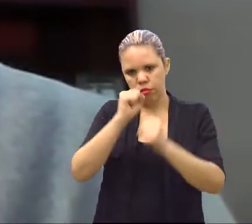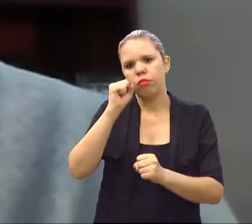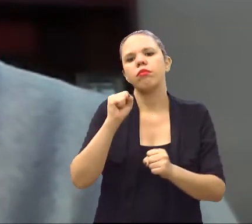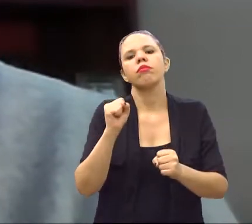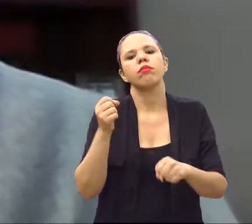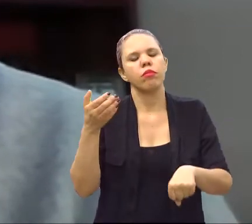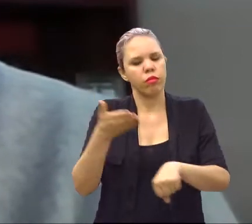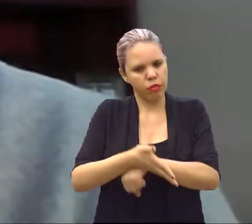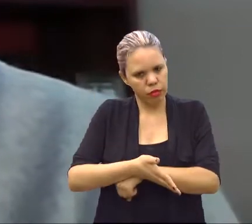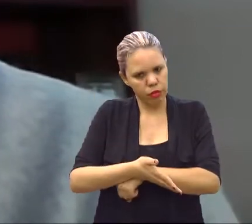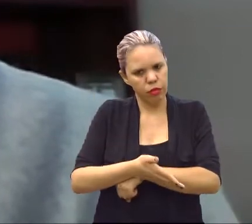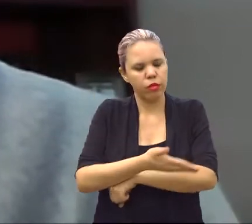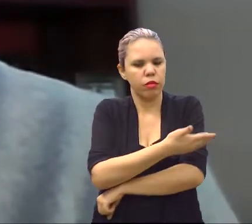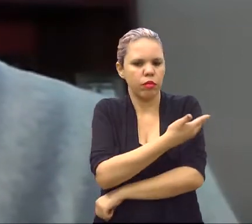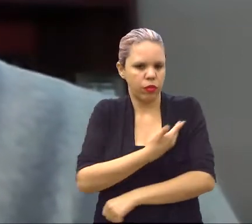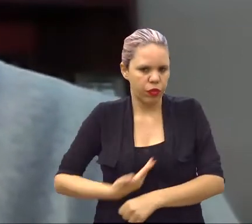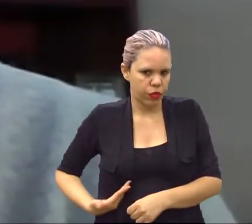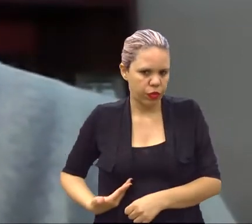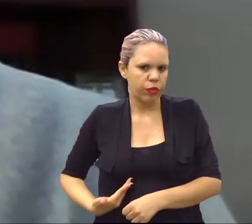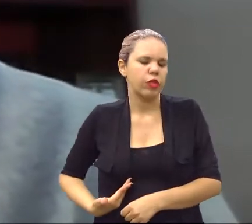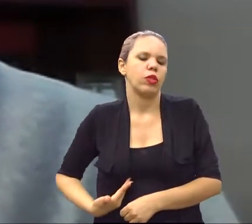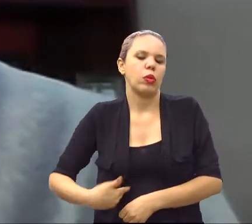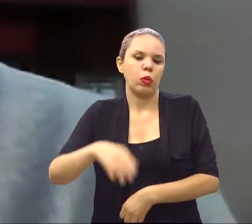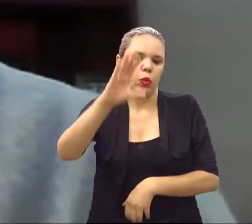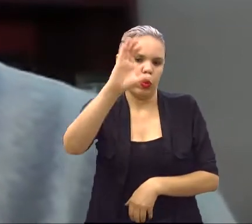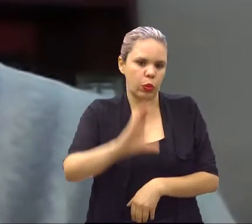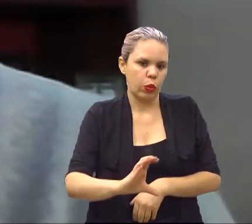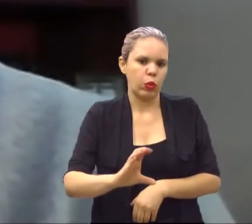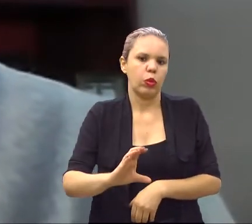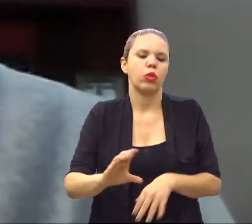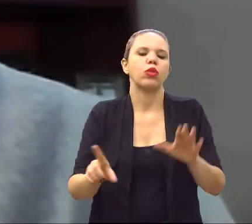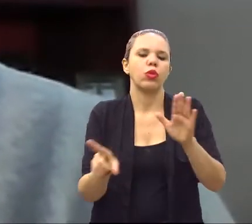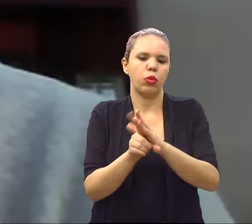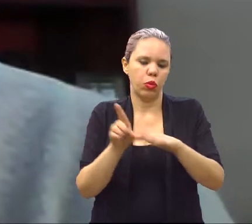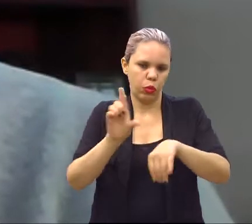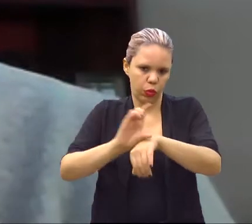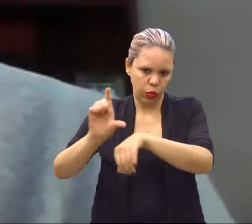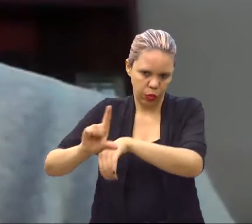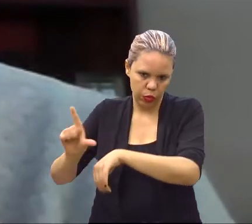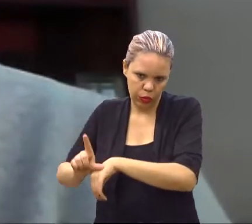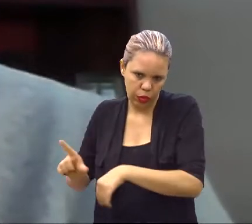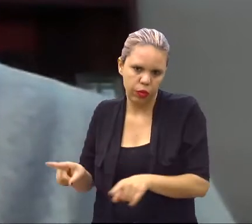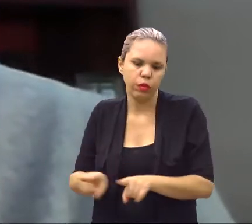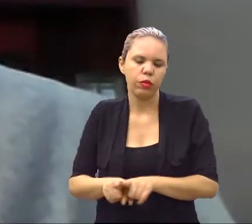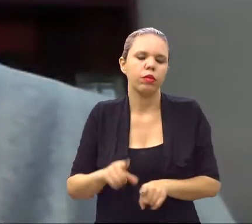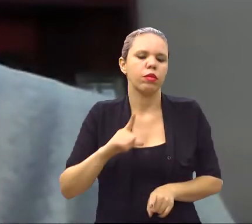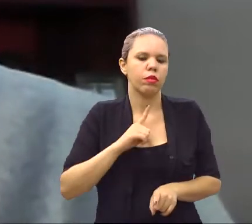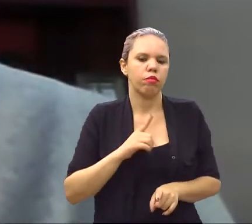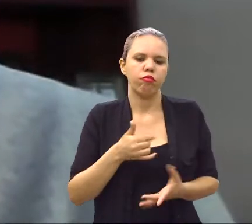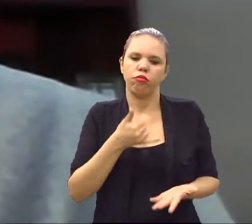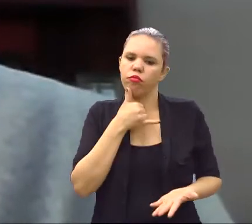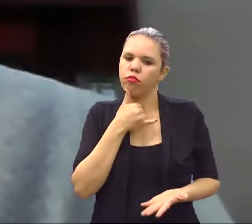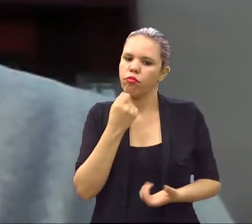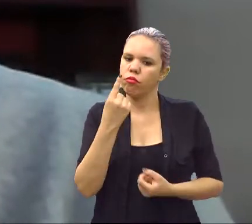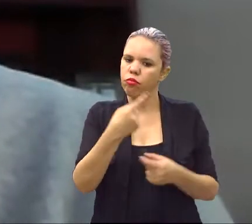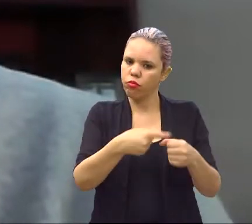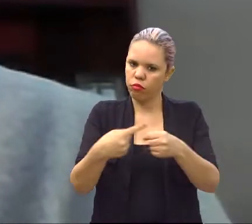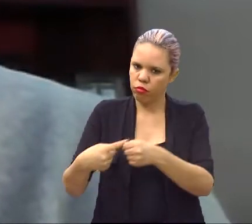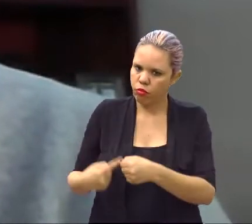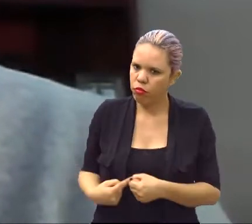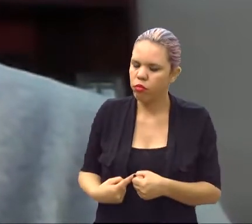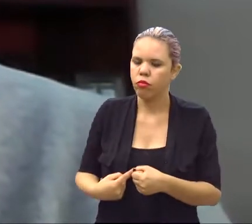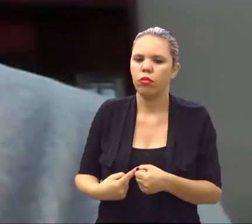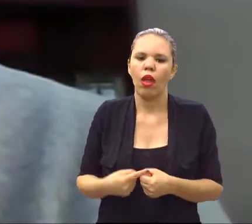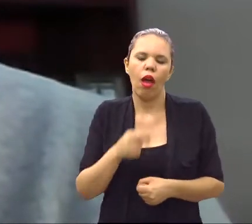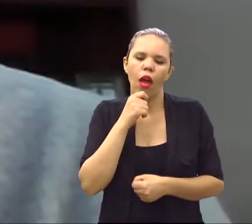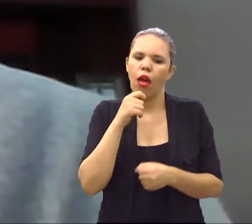indústria, entra no poder público, o cidadão, o comerciante, e aí tem, infelizmente, alguns municípios